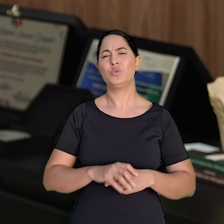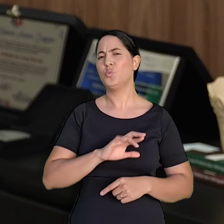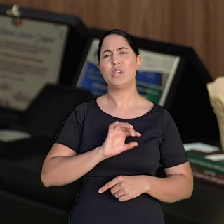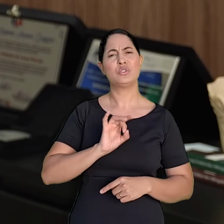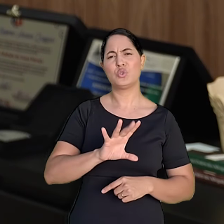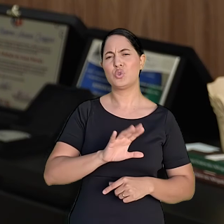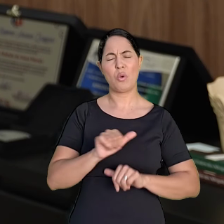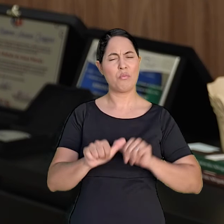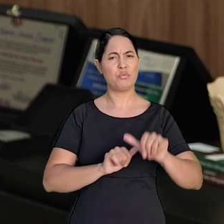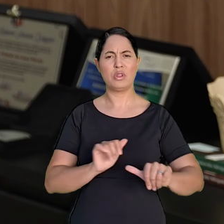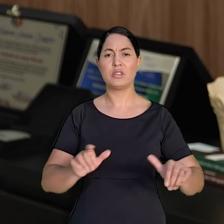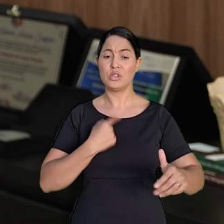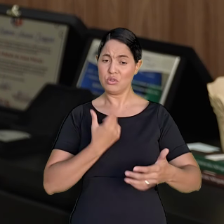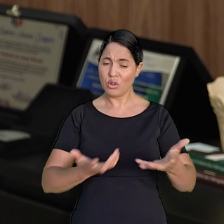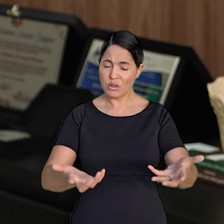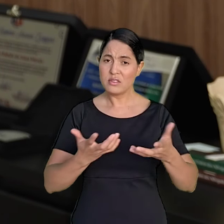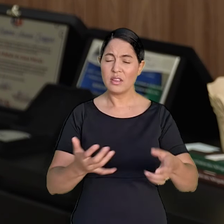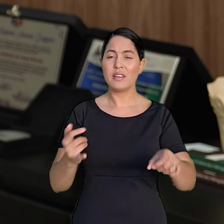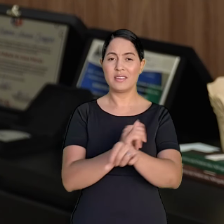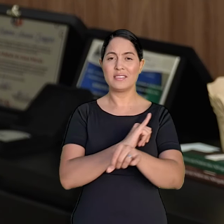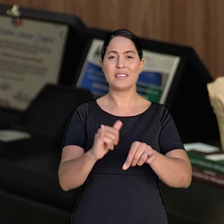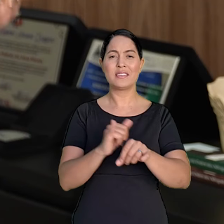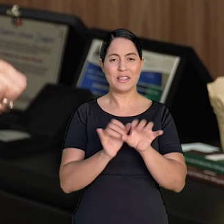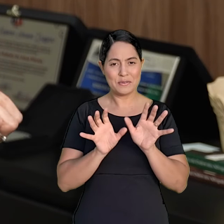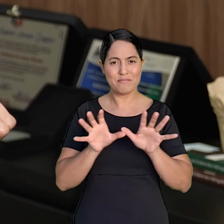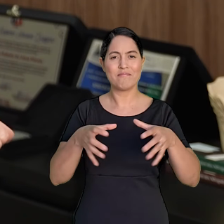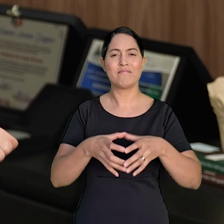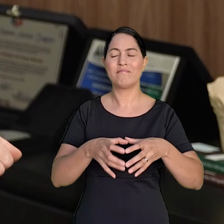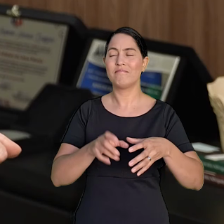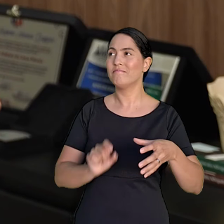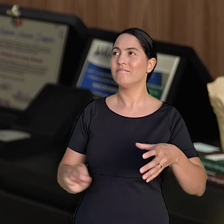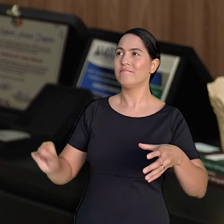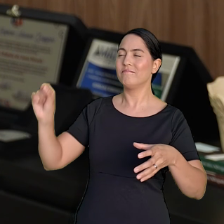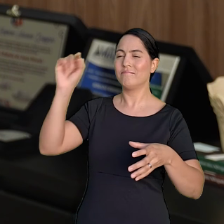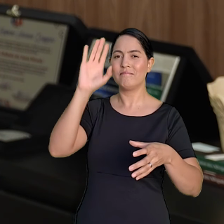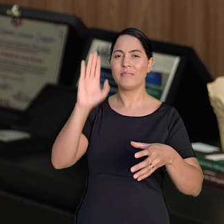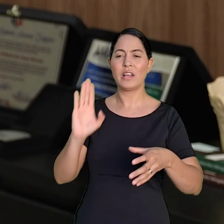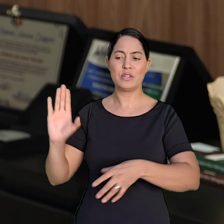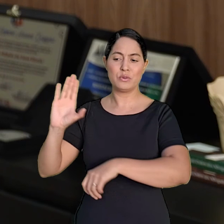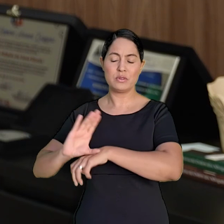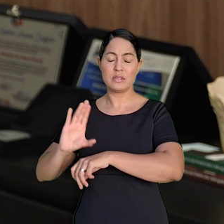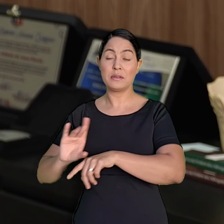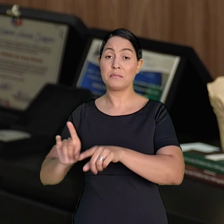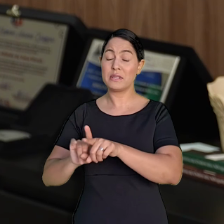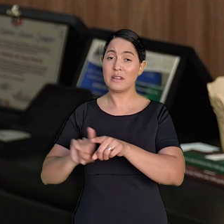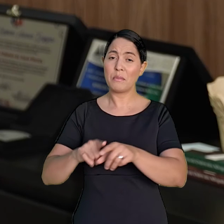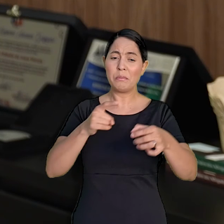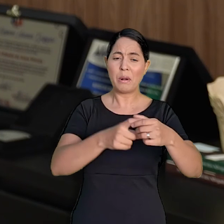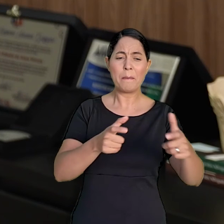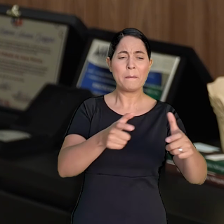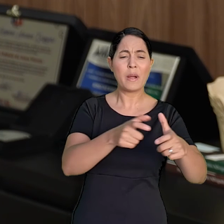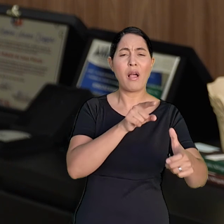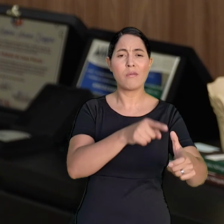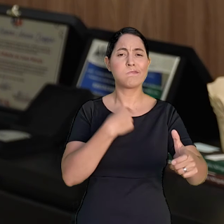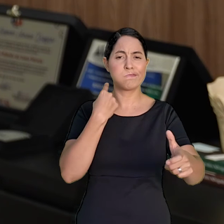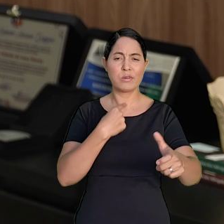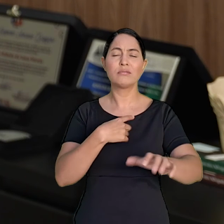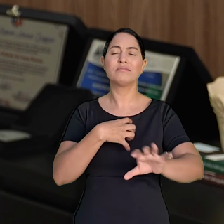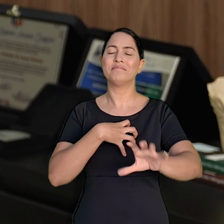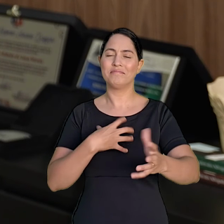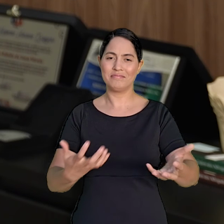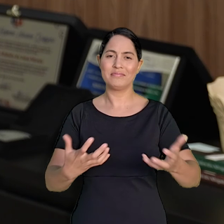mudanças, queremos construir soluções coletivas, ouvindo a advocacia dos grandes centros e também aquela exercida no interior do